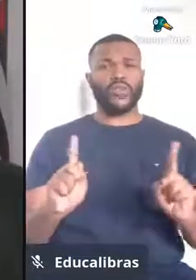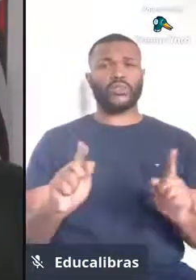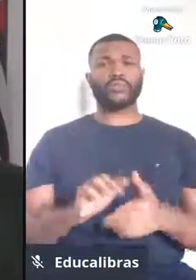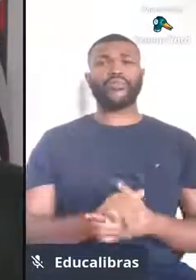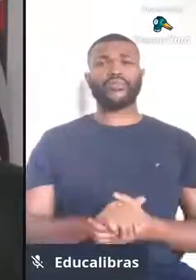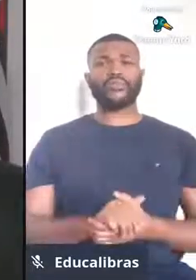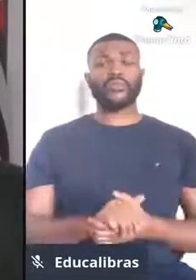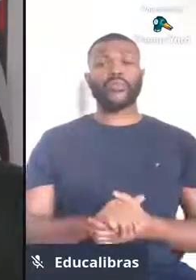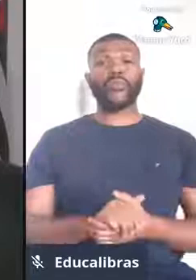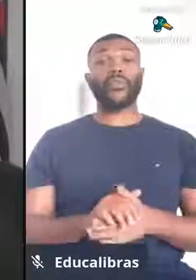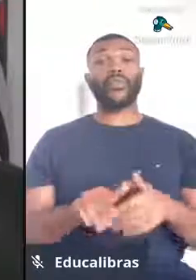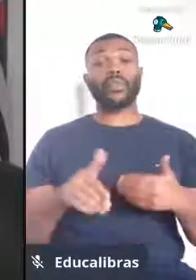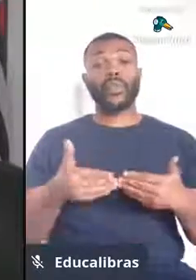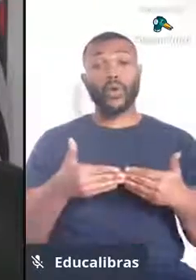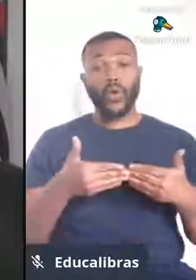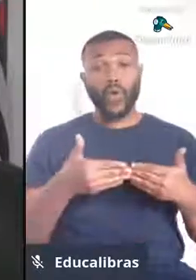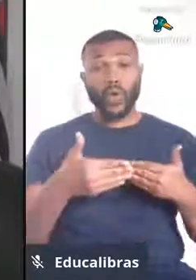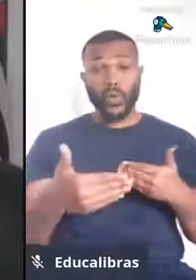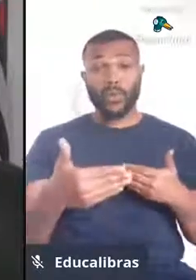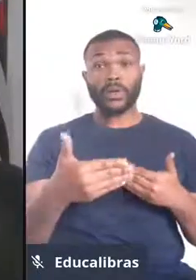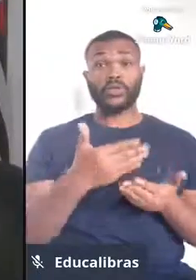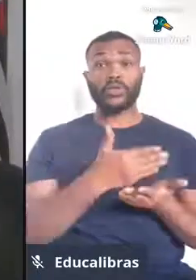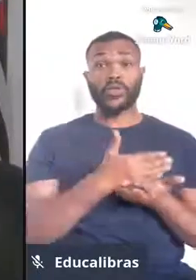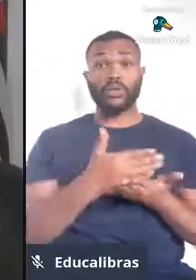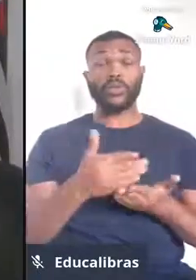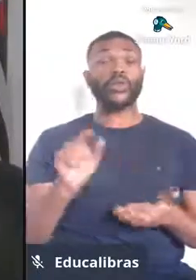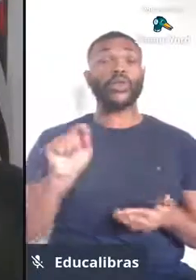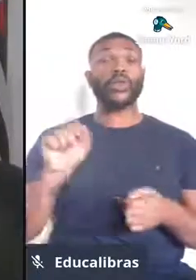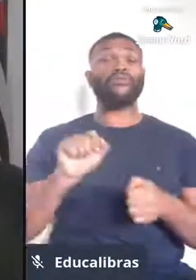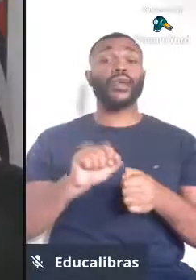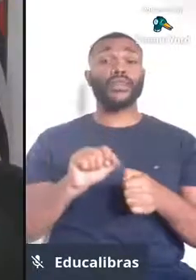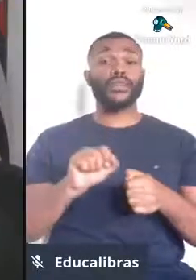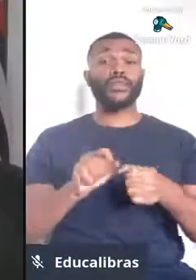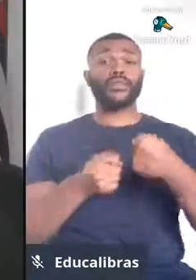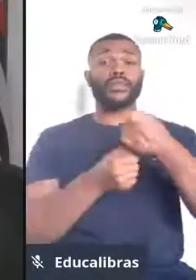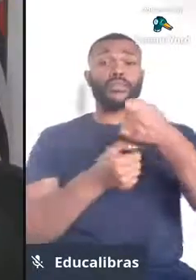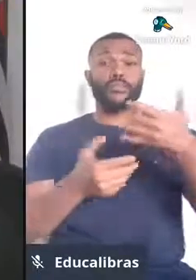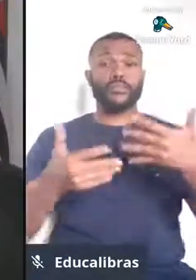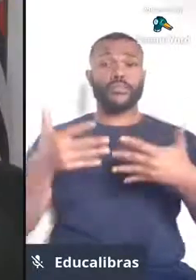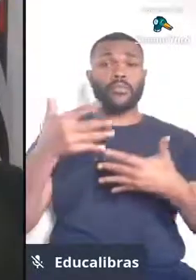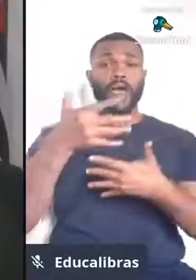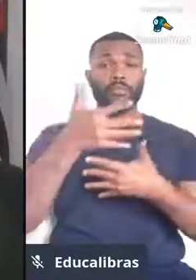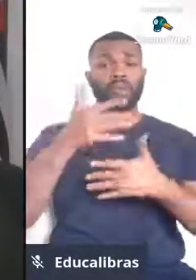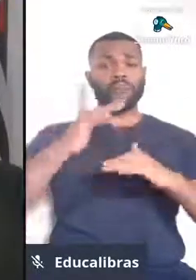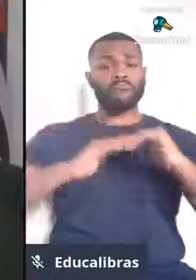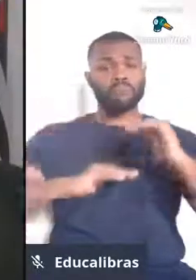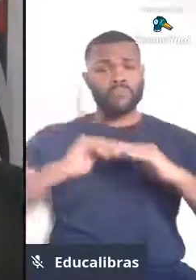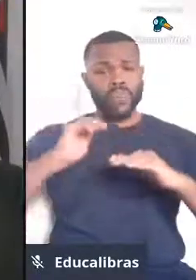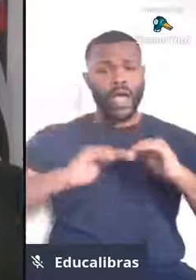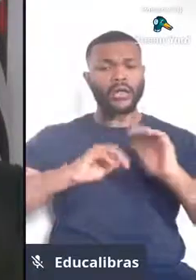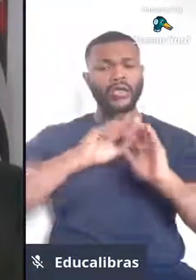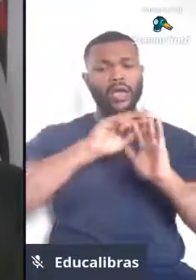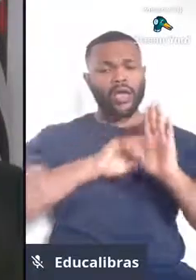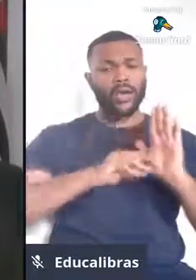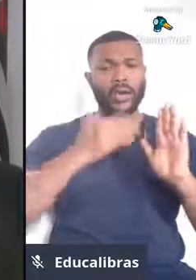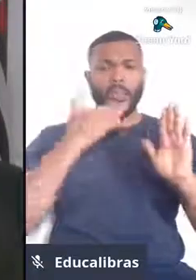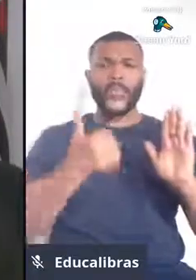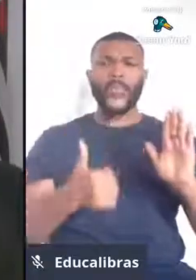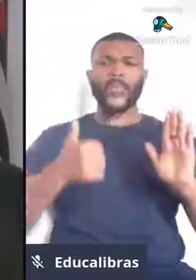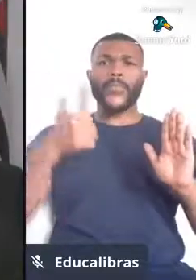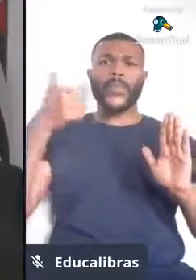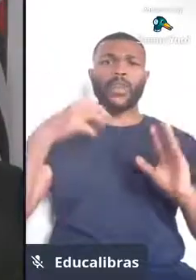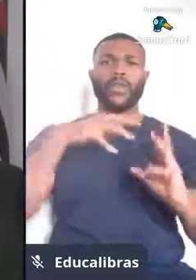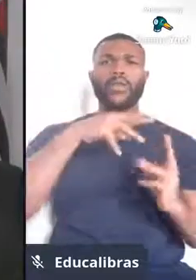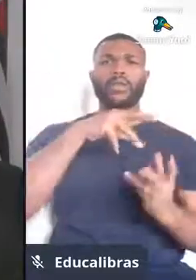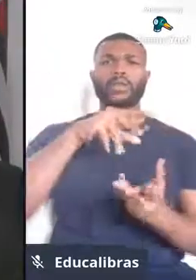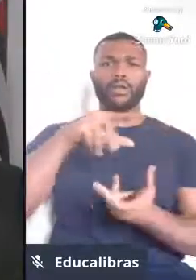Logo de início, a gente começou a fazer um mapeamento das melhores práticas internacionais, o que é que havia sido